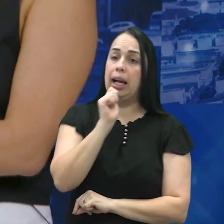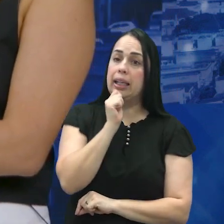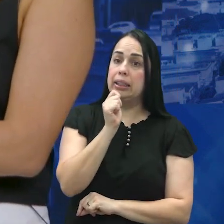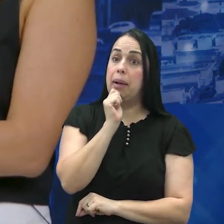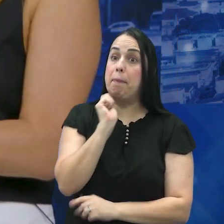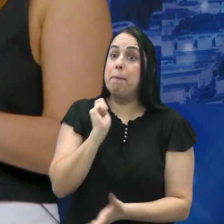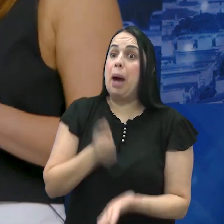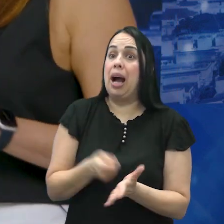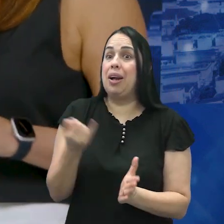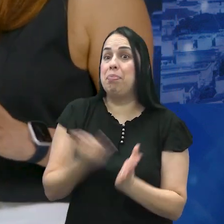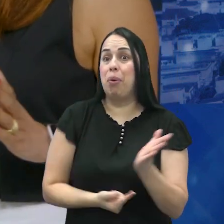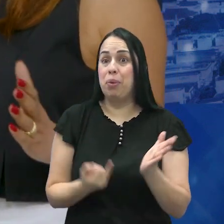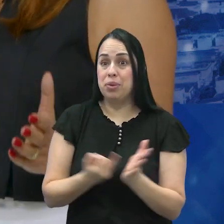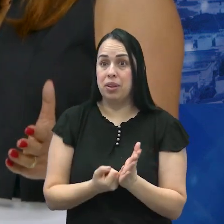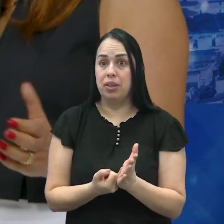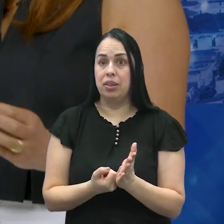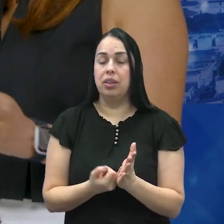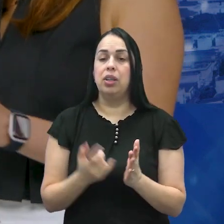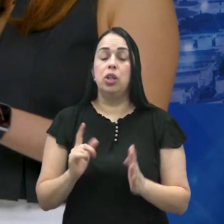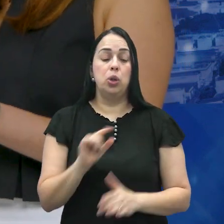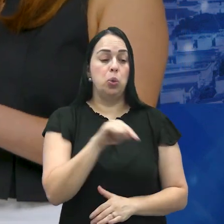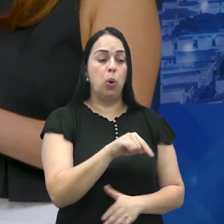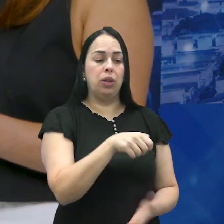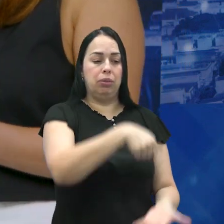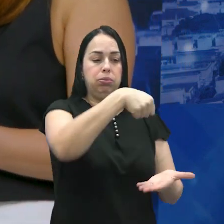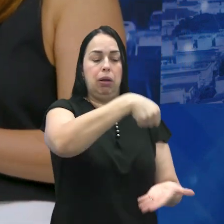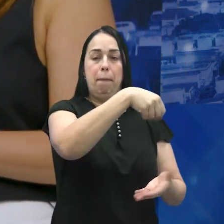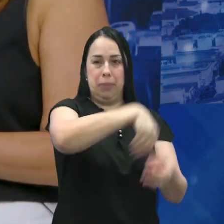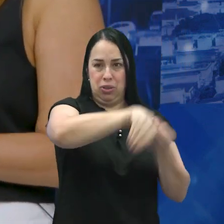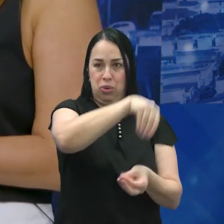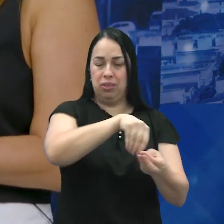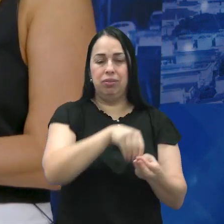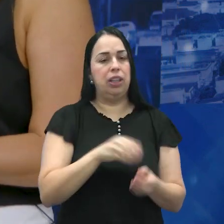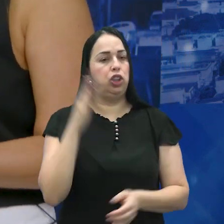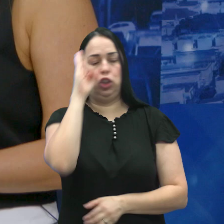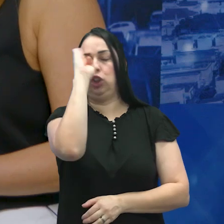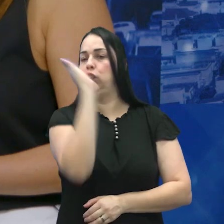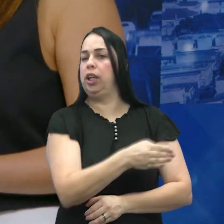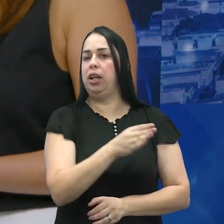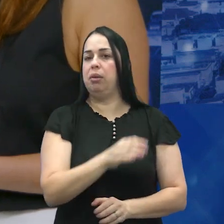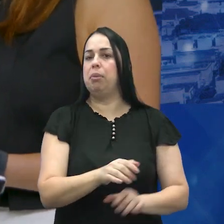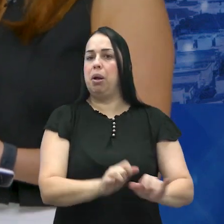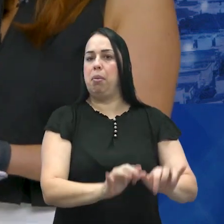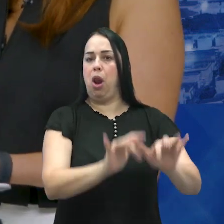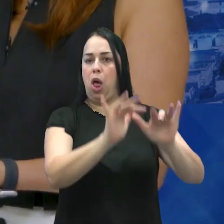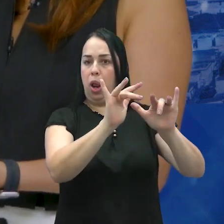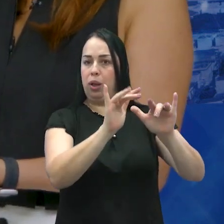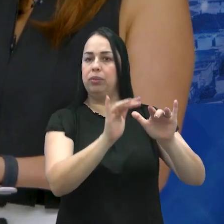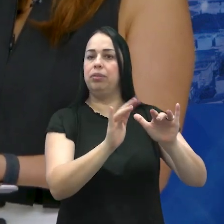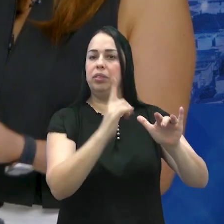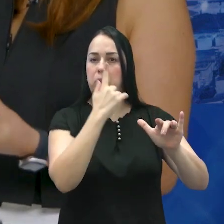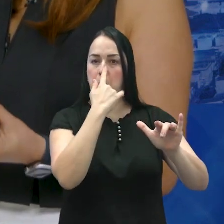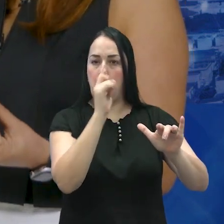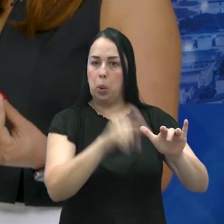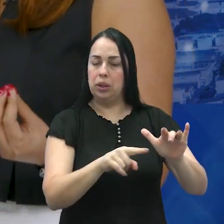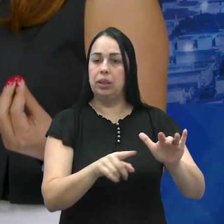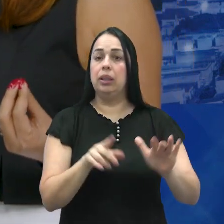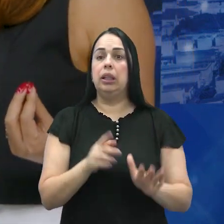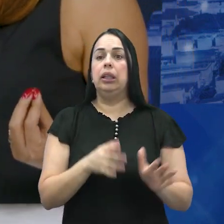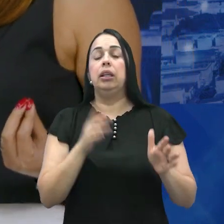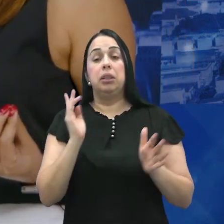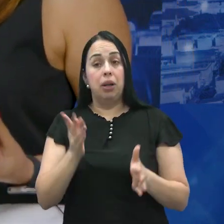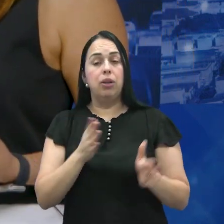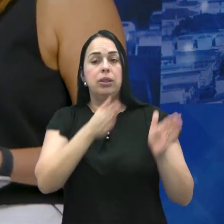essa triagem. E o outro vai direto para o aterro. Então, entender que esse custo é nosso e que custa, né, todo